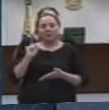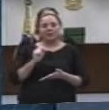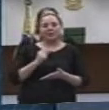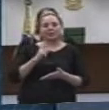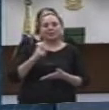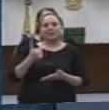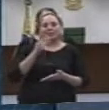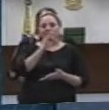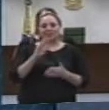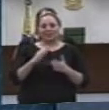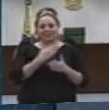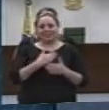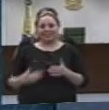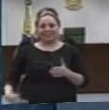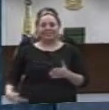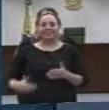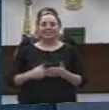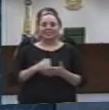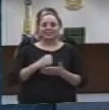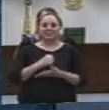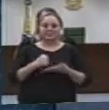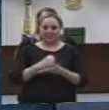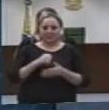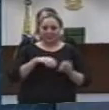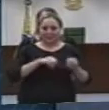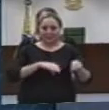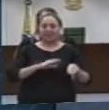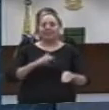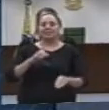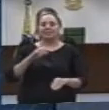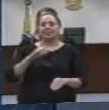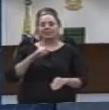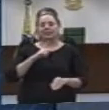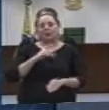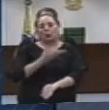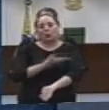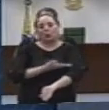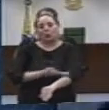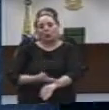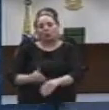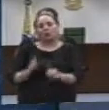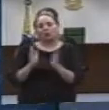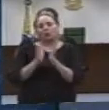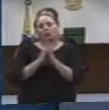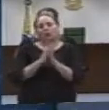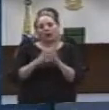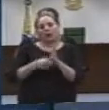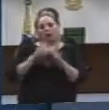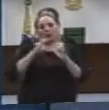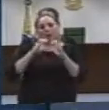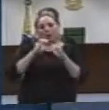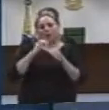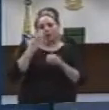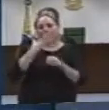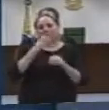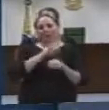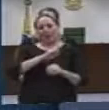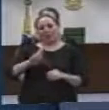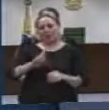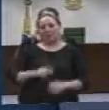cento das escolas públicas de Ensino Fundamental havia o costume de fazer orações e cantar múltiplas religiosos